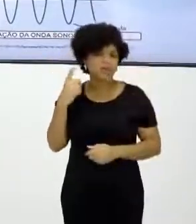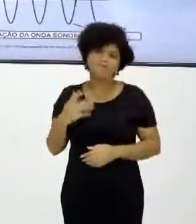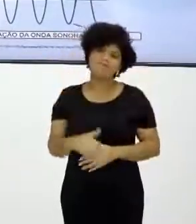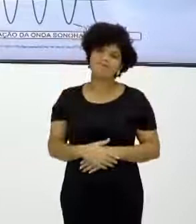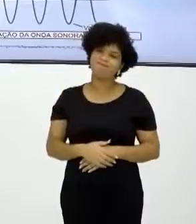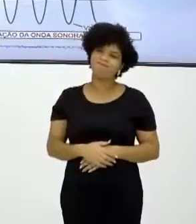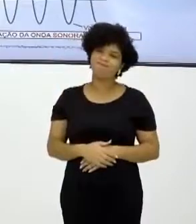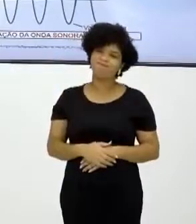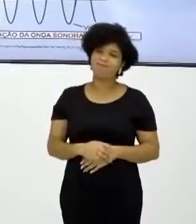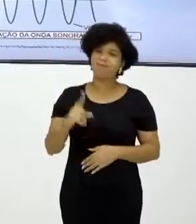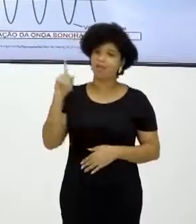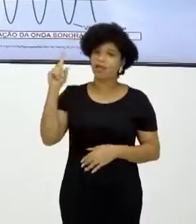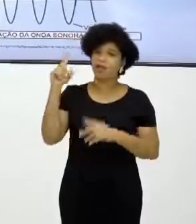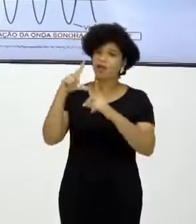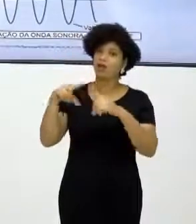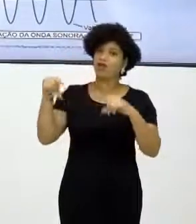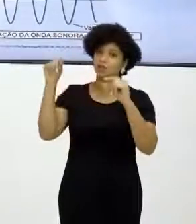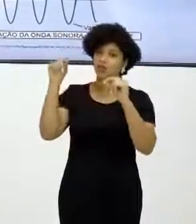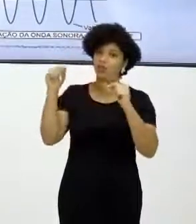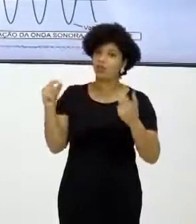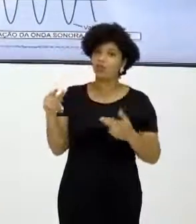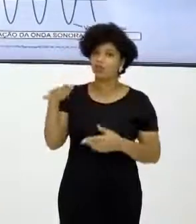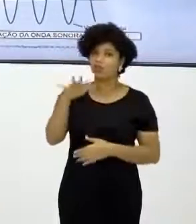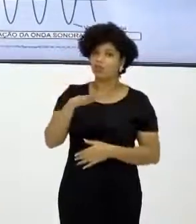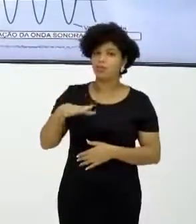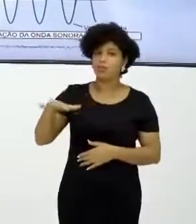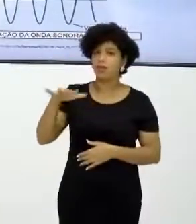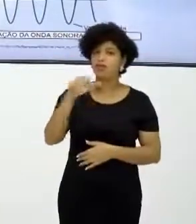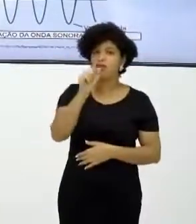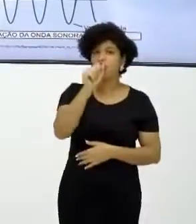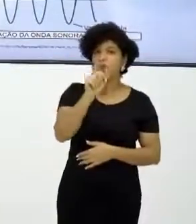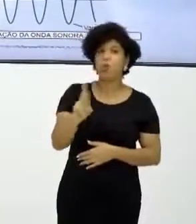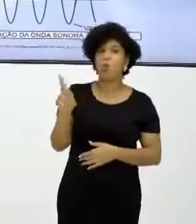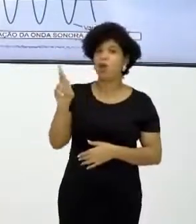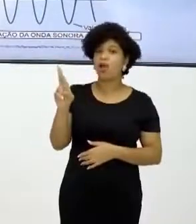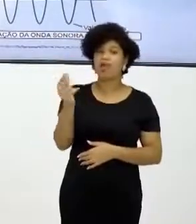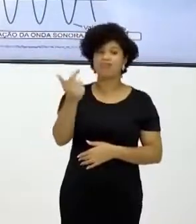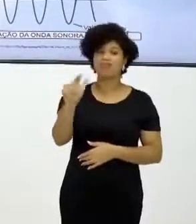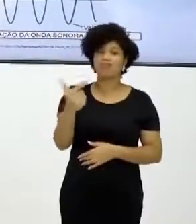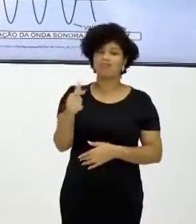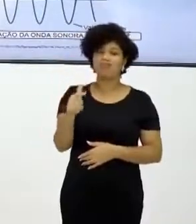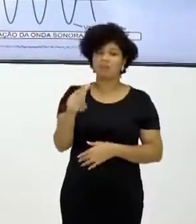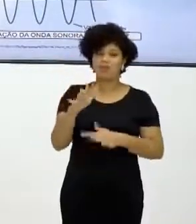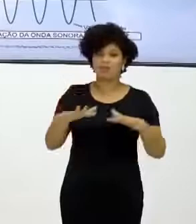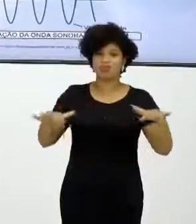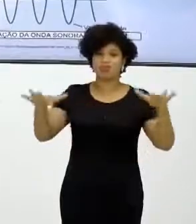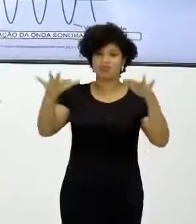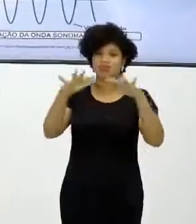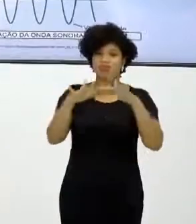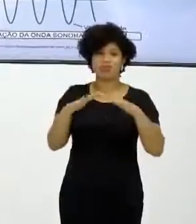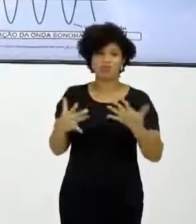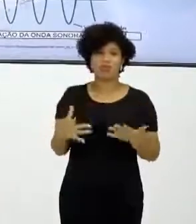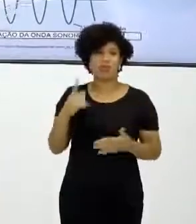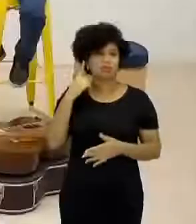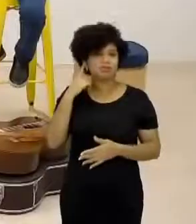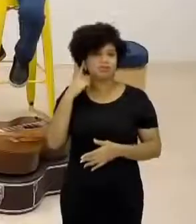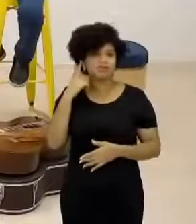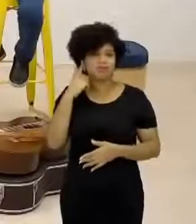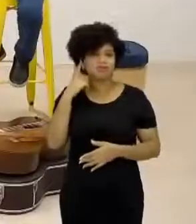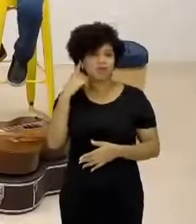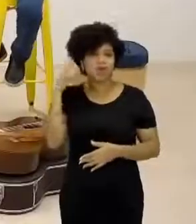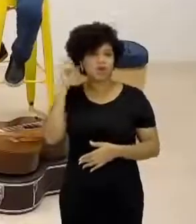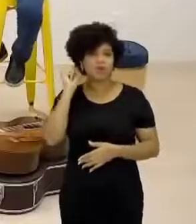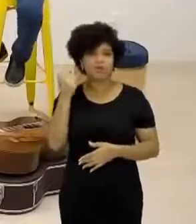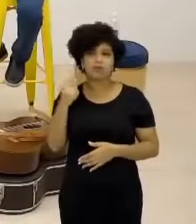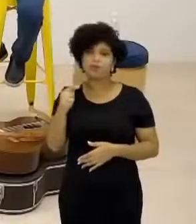da Lua, estamos falando ali, um espaço que não tem meio material. Então se a gente ia tocar, né, Joel? A